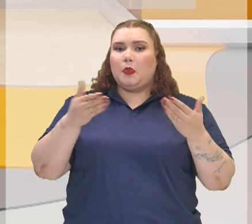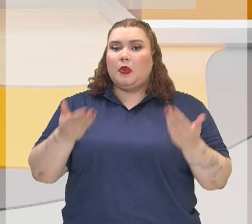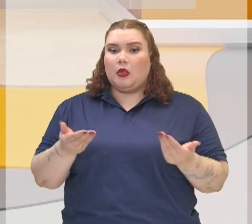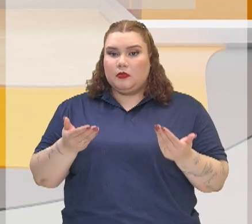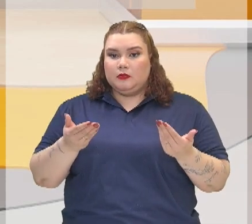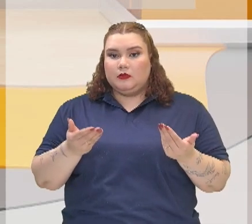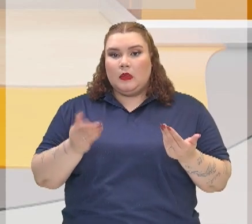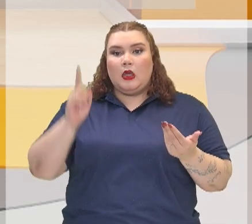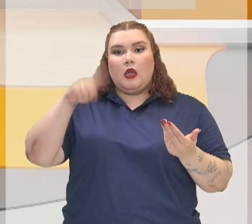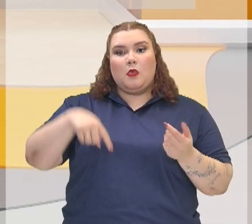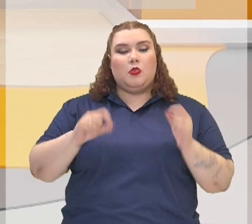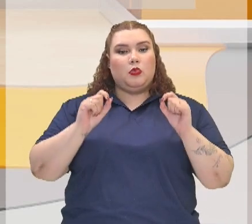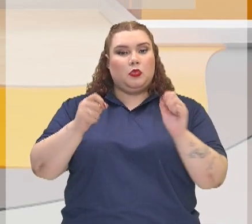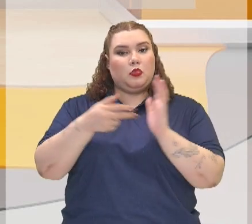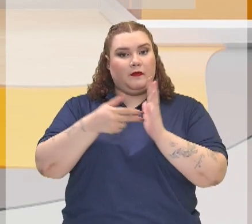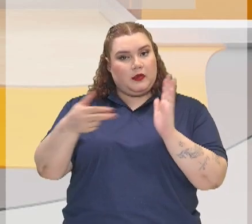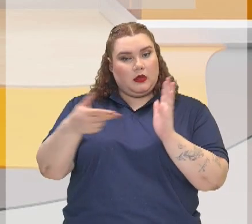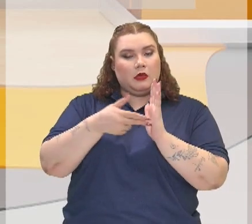de fato,